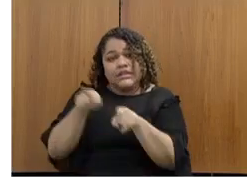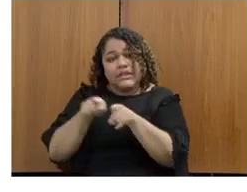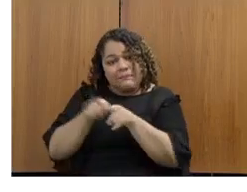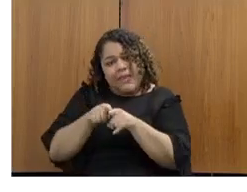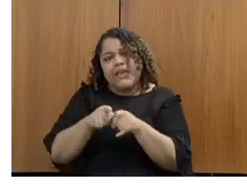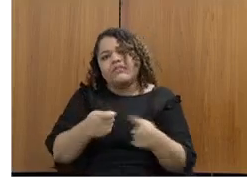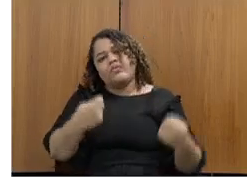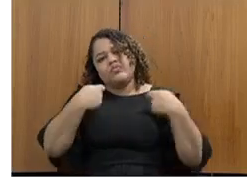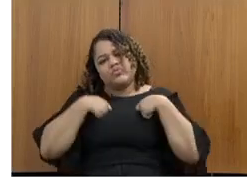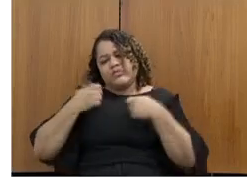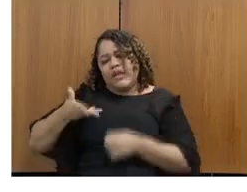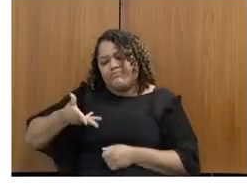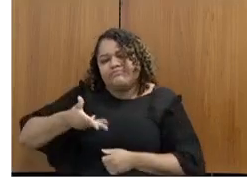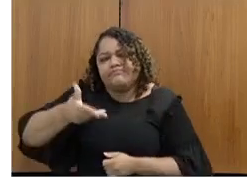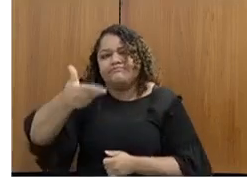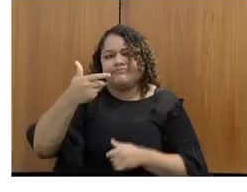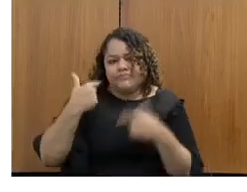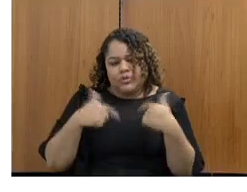policial